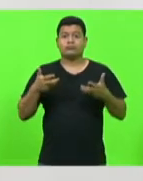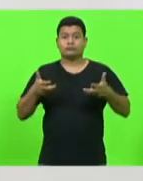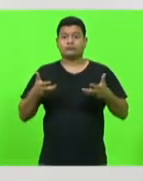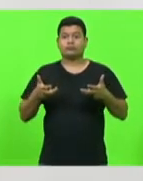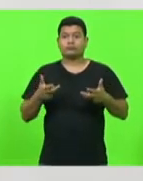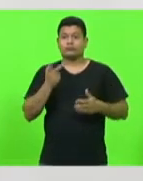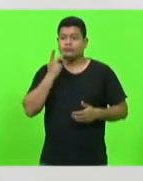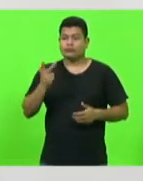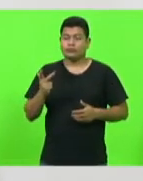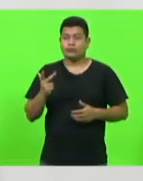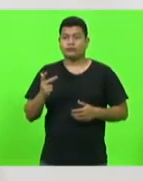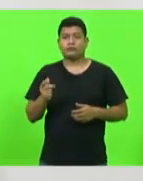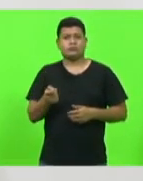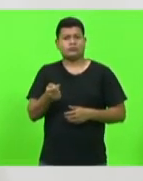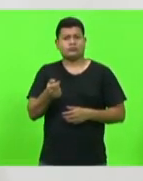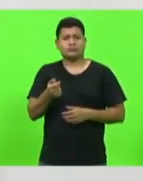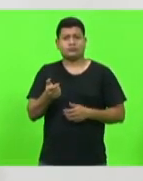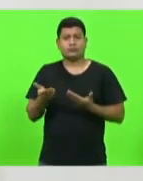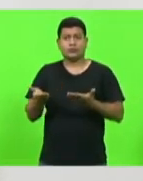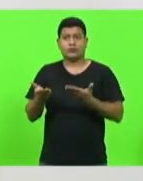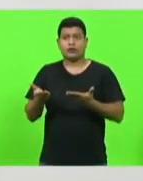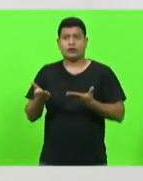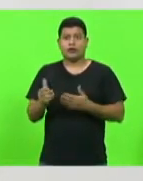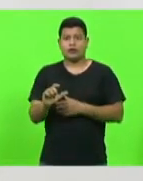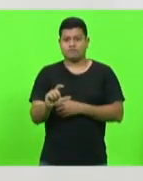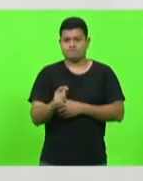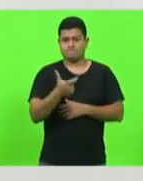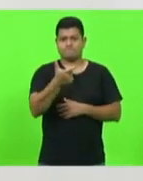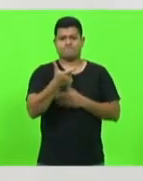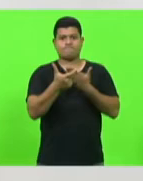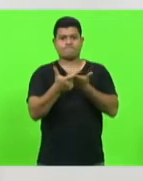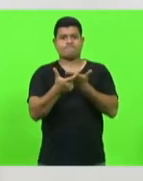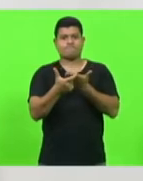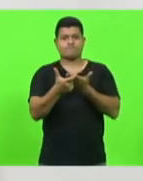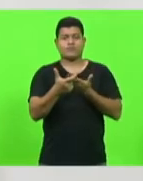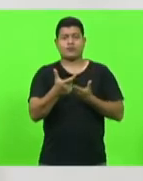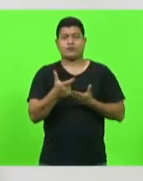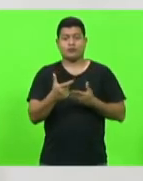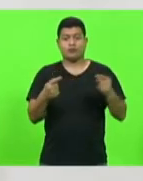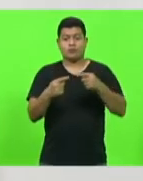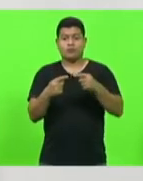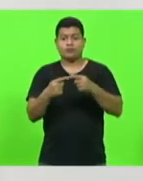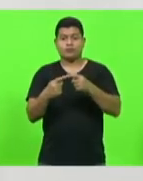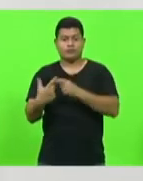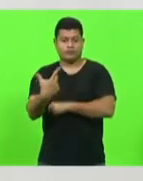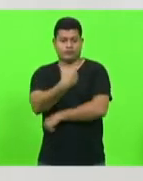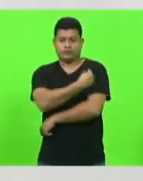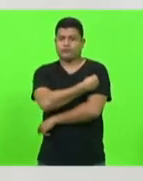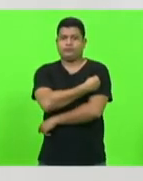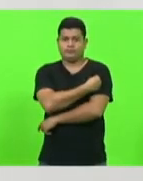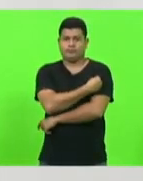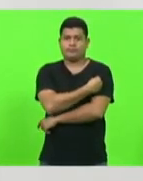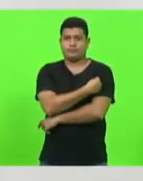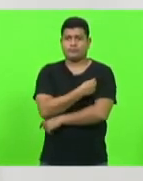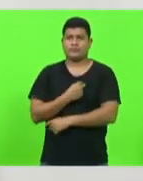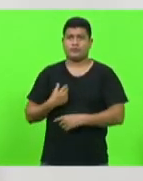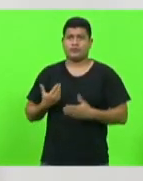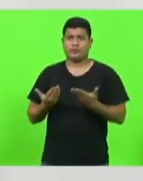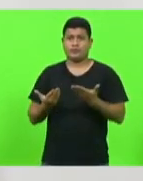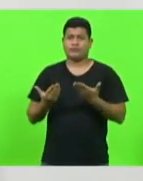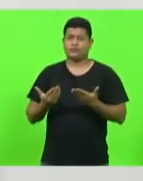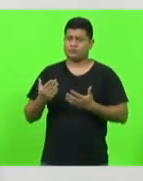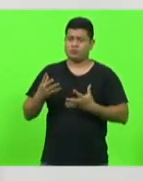falar um pouquinho sobre o passaporte sanitário, algo tão polêmico, tão debatido, e descortinar esta face